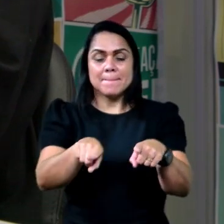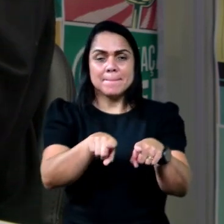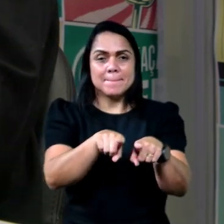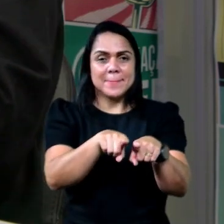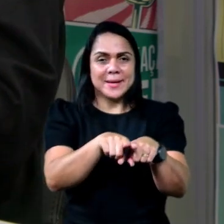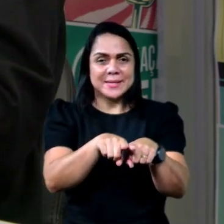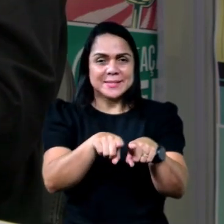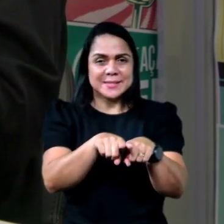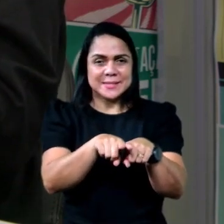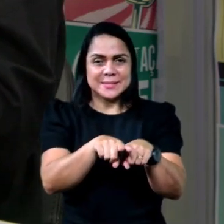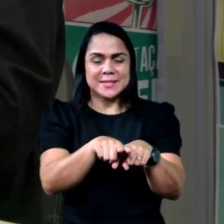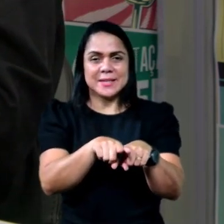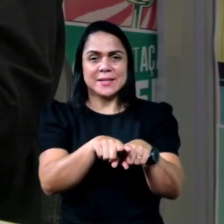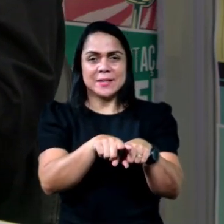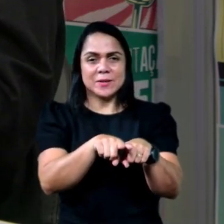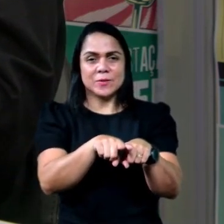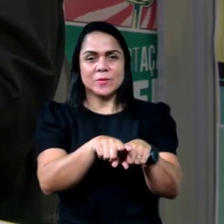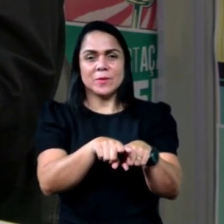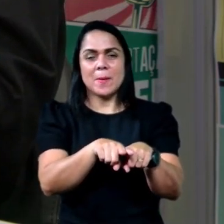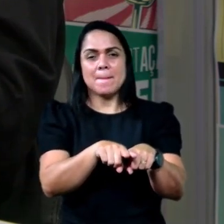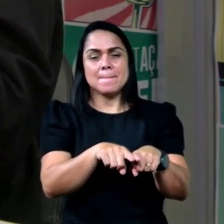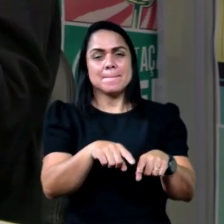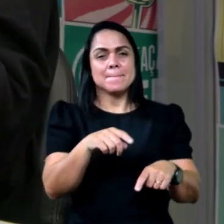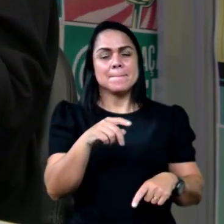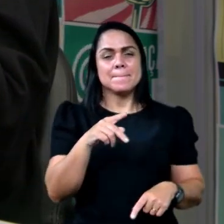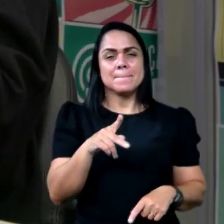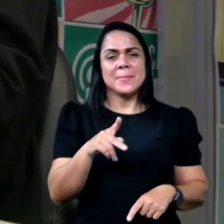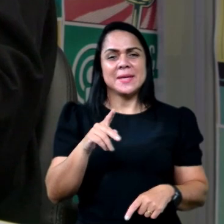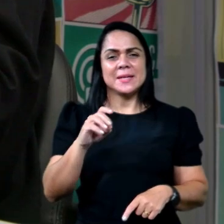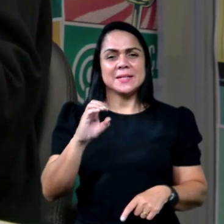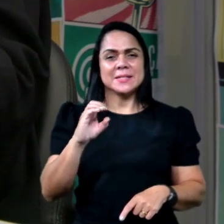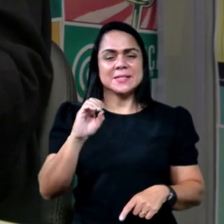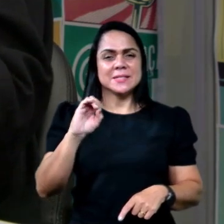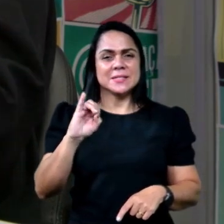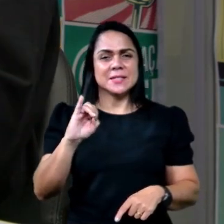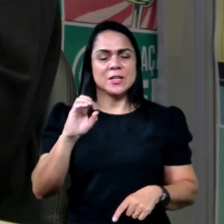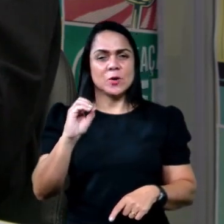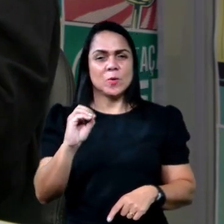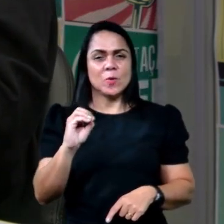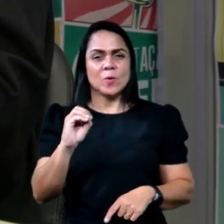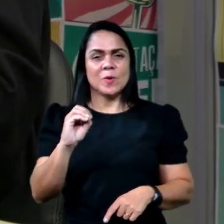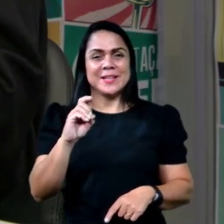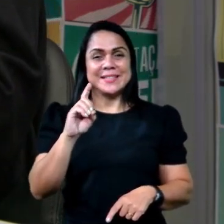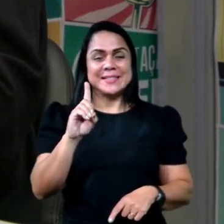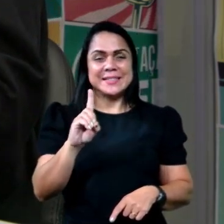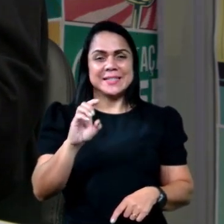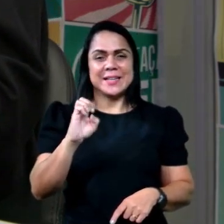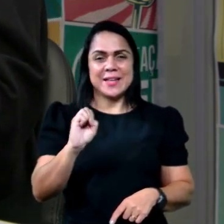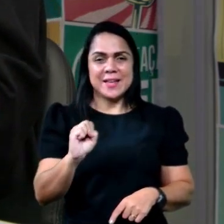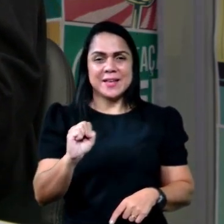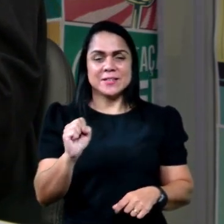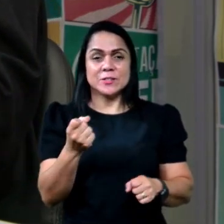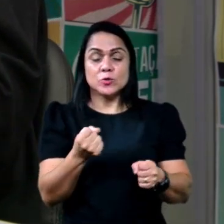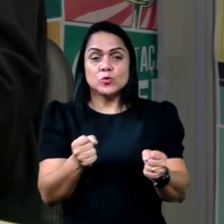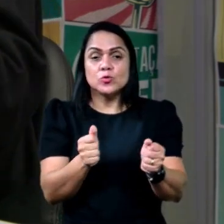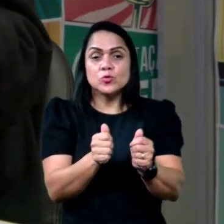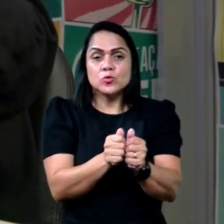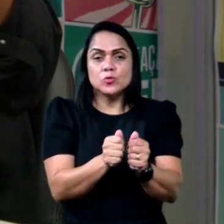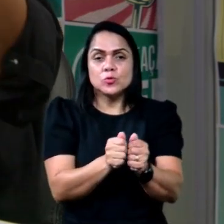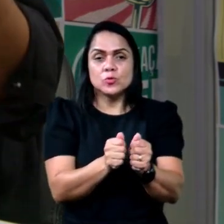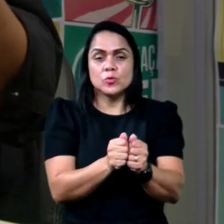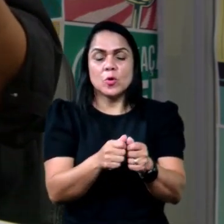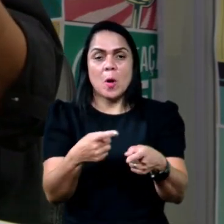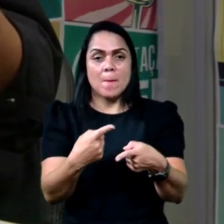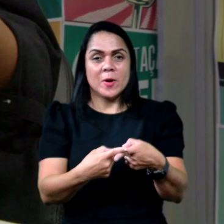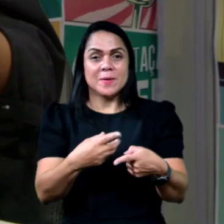falava de uma coisa que a gente chamou de psico-ODS, que eram as coisas, a psicologia social aliada ao ODS. Porque para mim e para